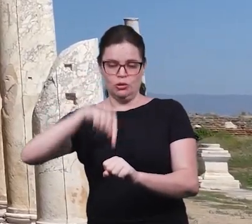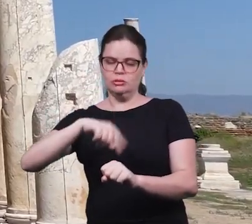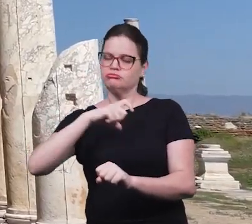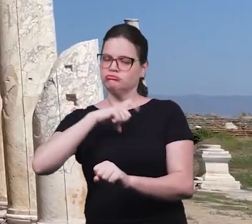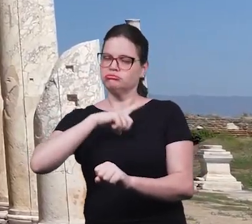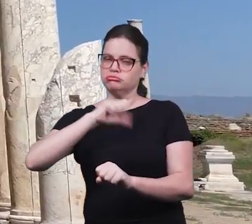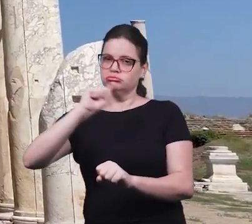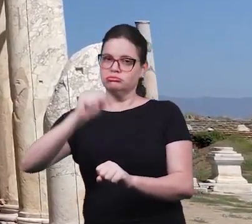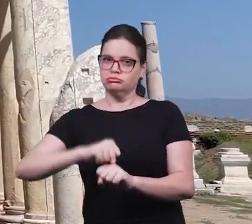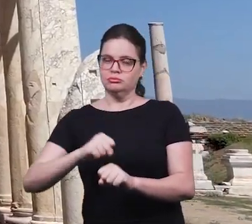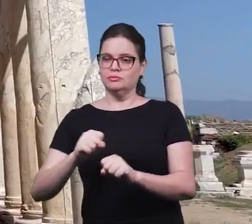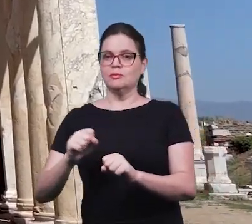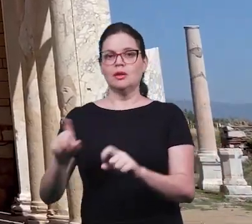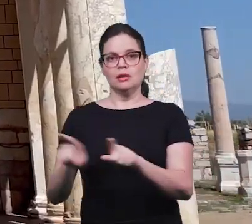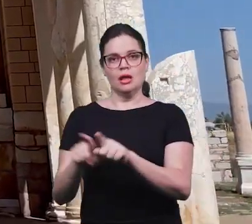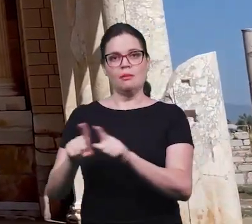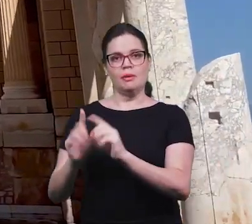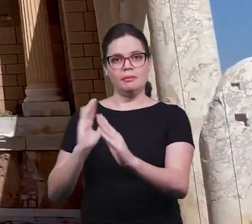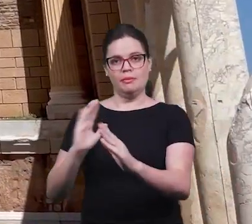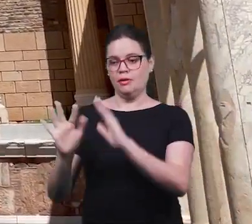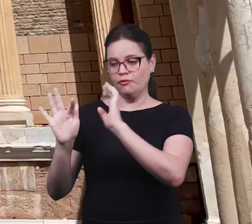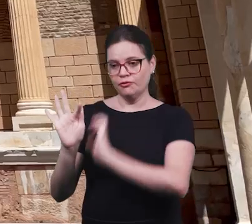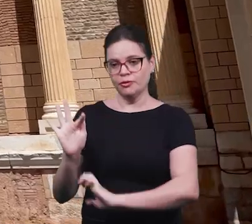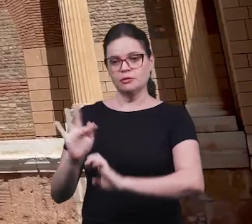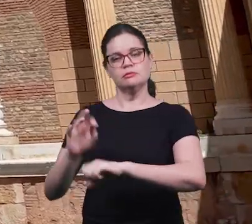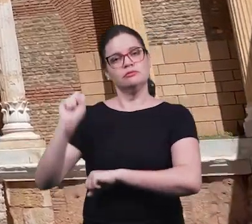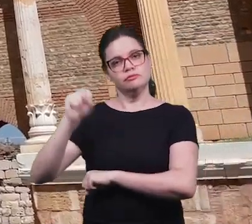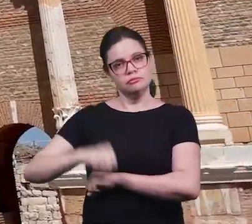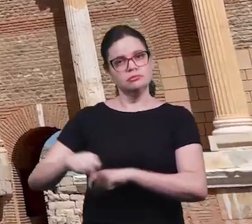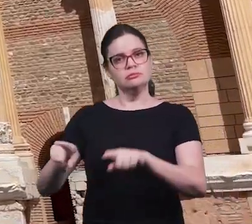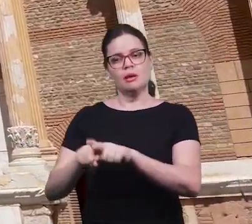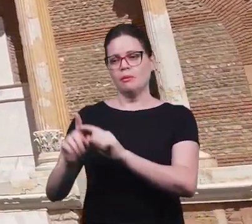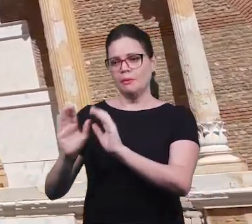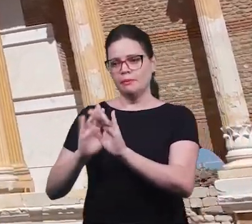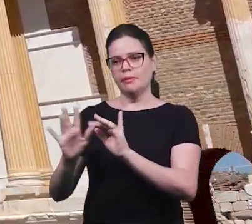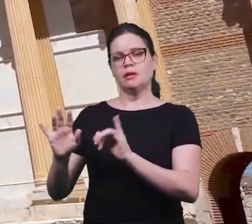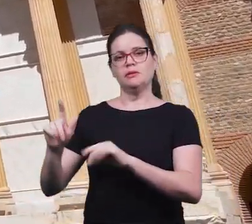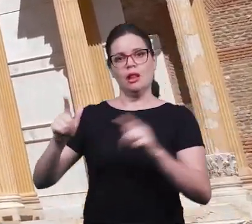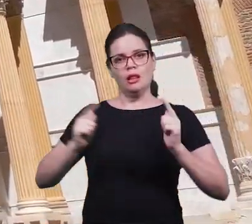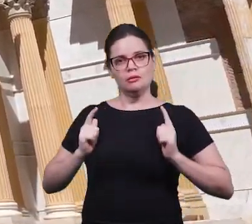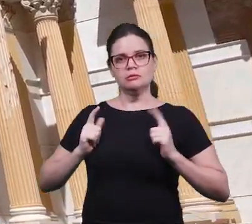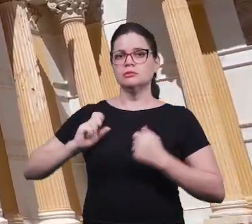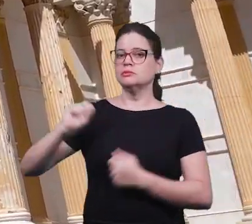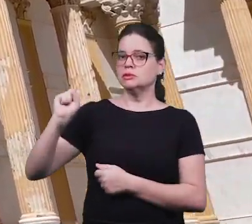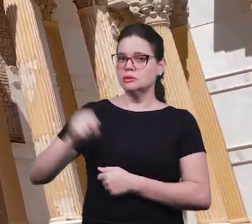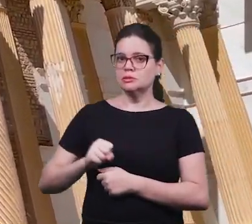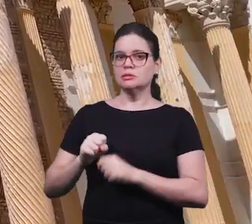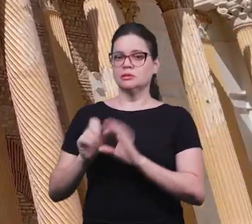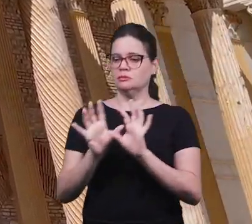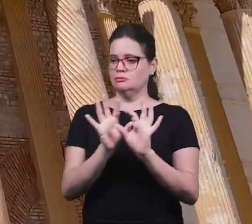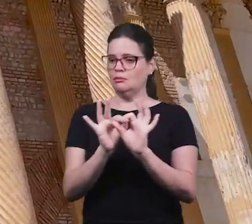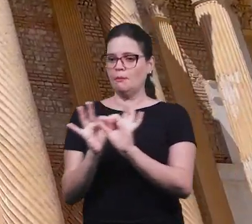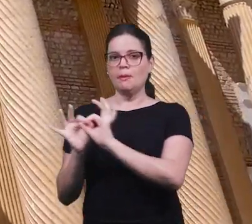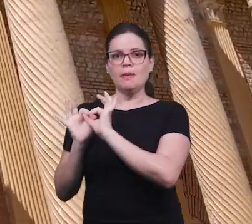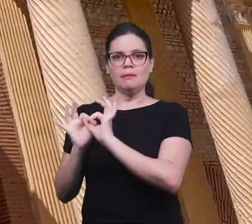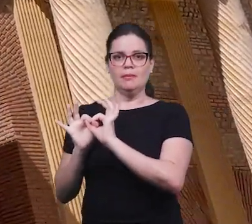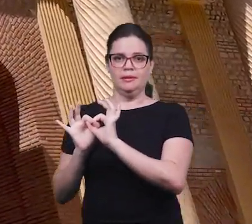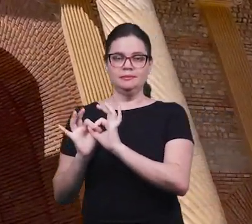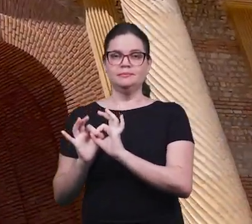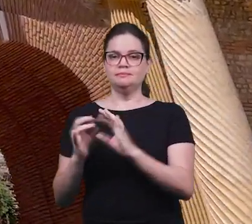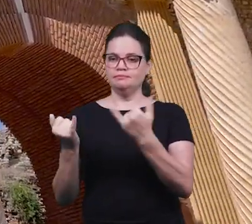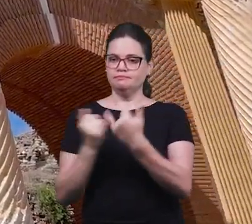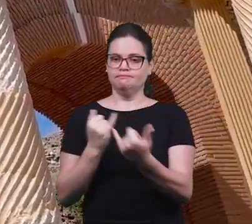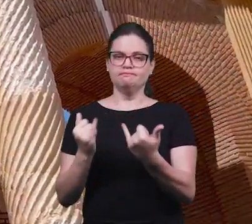último tema tratado aqui, nós tratamos a respeito de como a obra